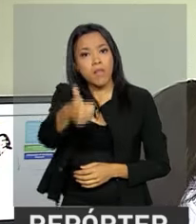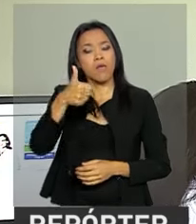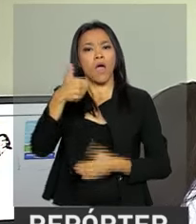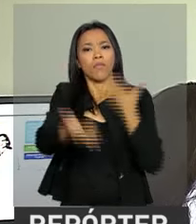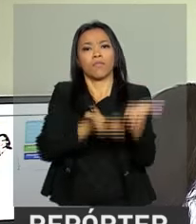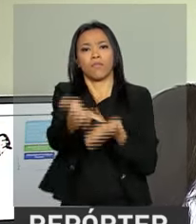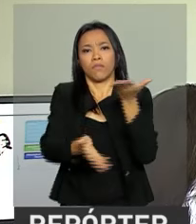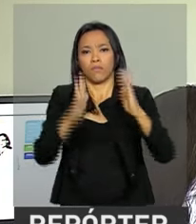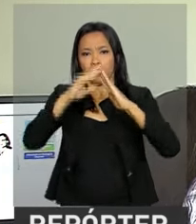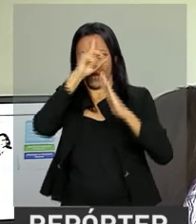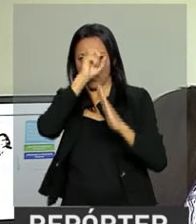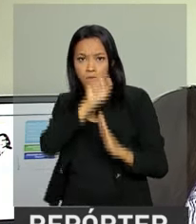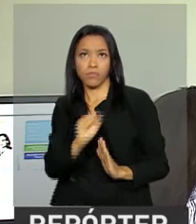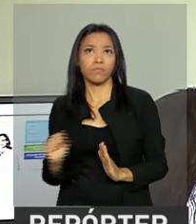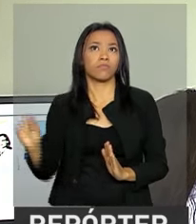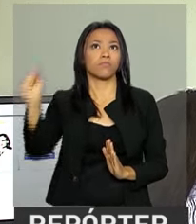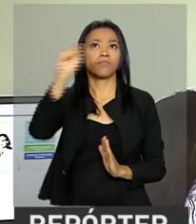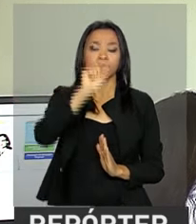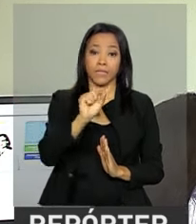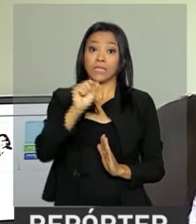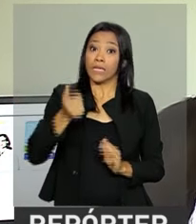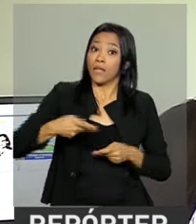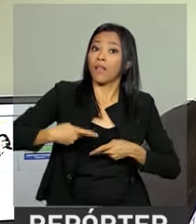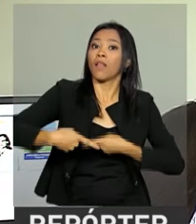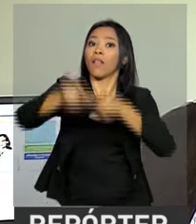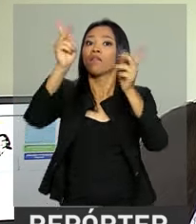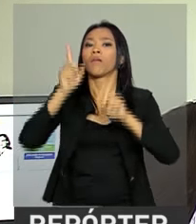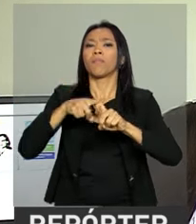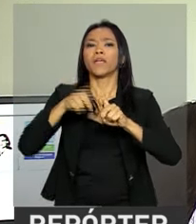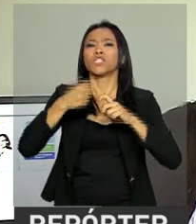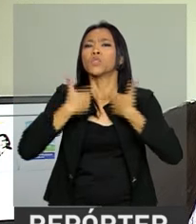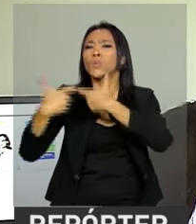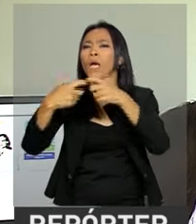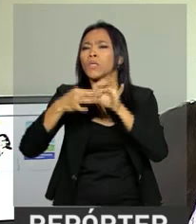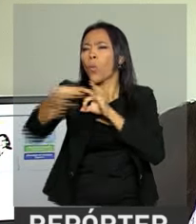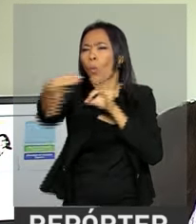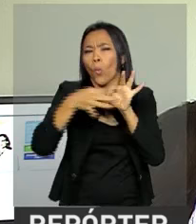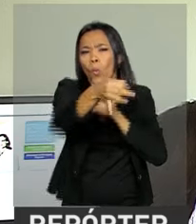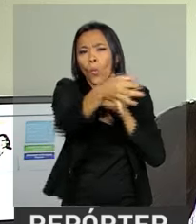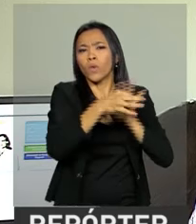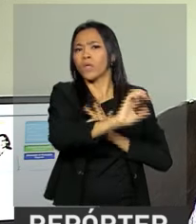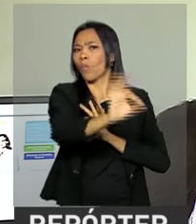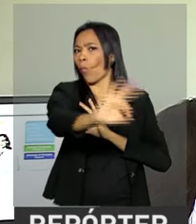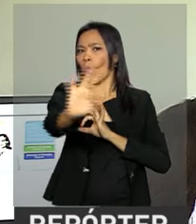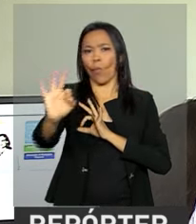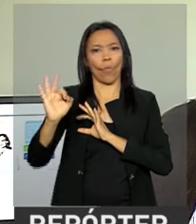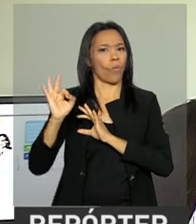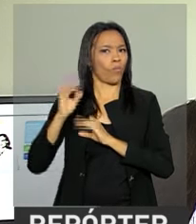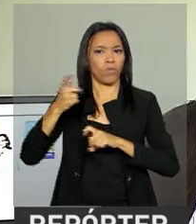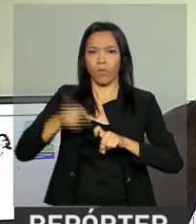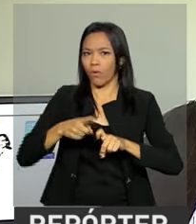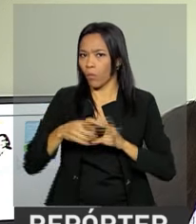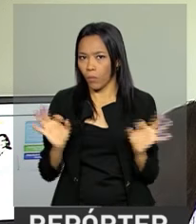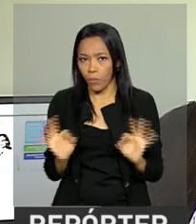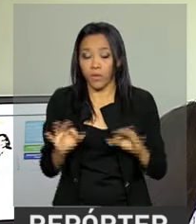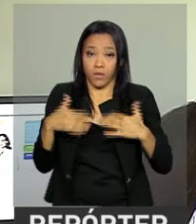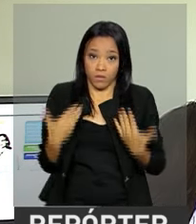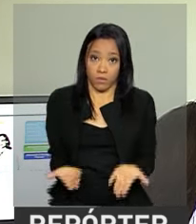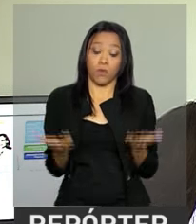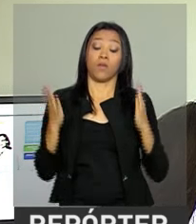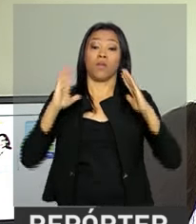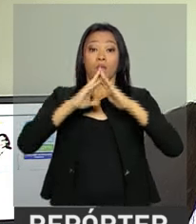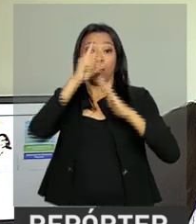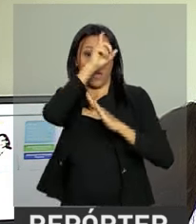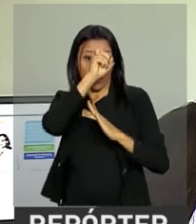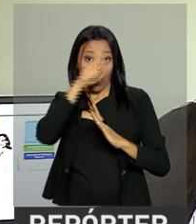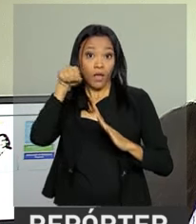Único de Saúde e levar médicos para regiões onde há poucos ou nenhum profissional a unidade básica de